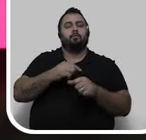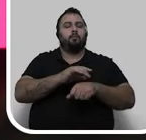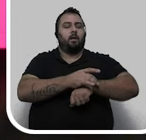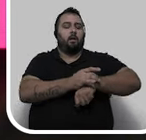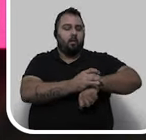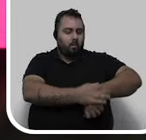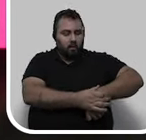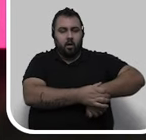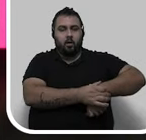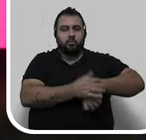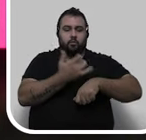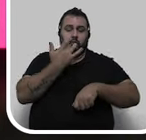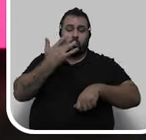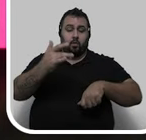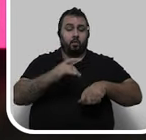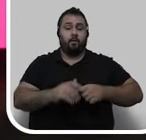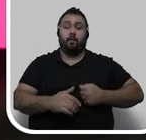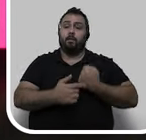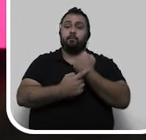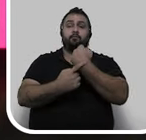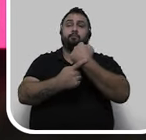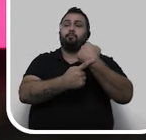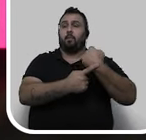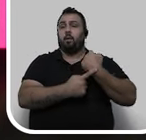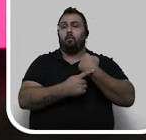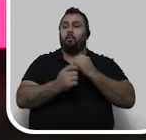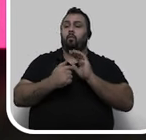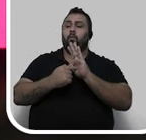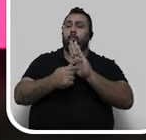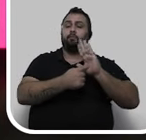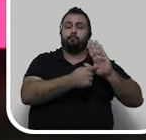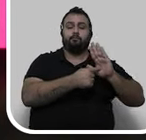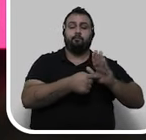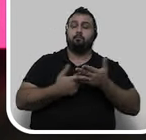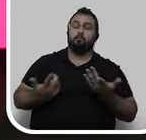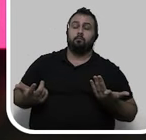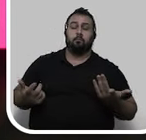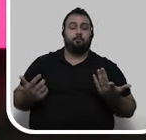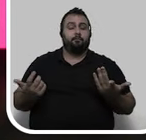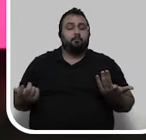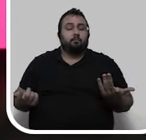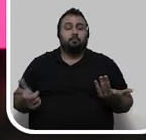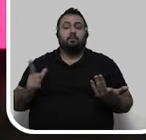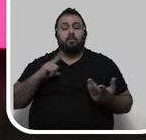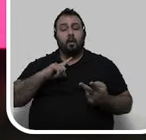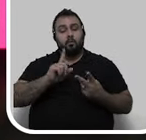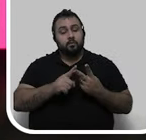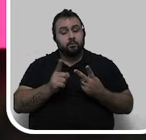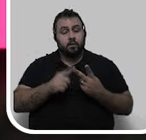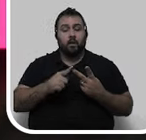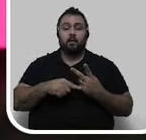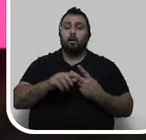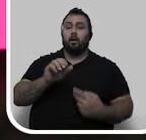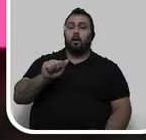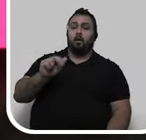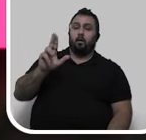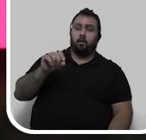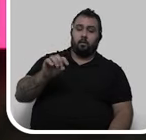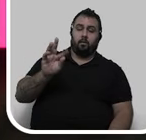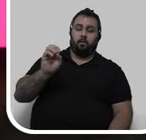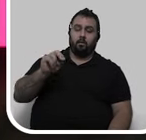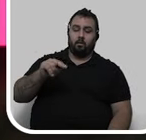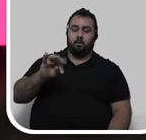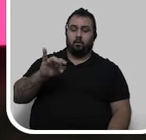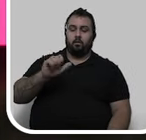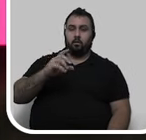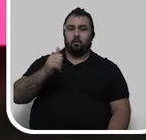noite, né? É isso, se você tem o segundo fator de autenticação, talvez você tenha o privilégio de usar um reaproveitamento de senha, de